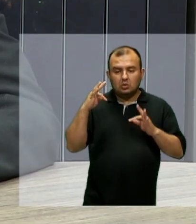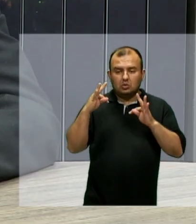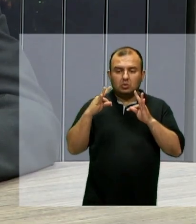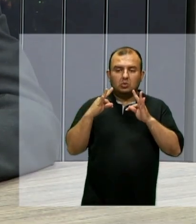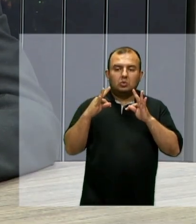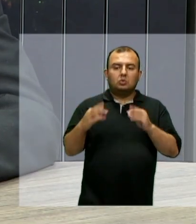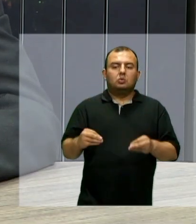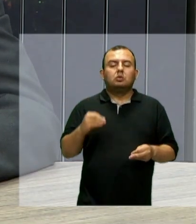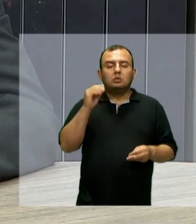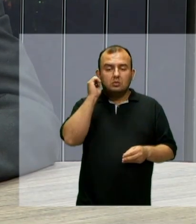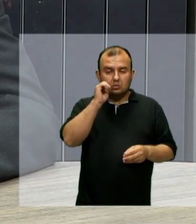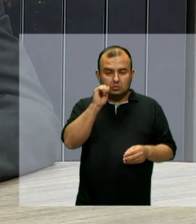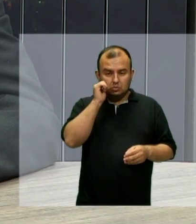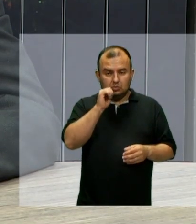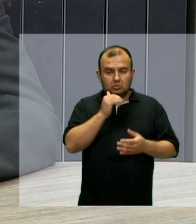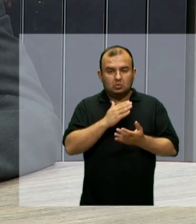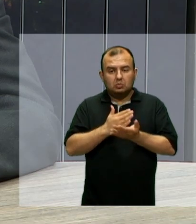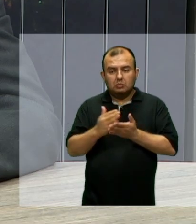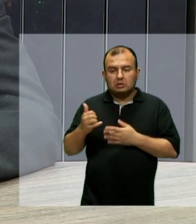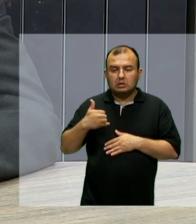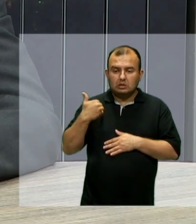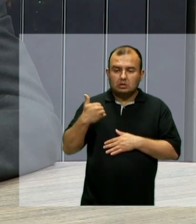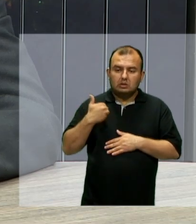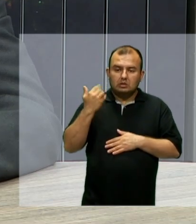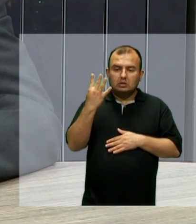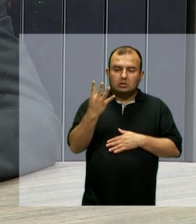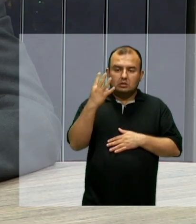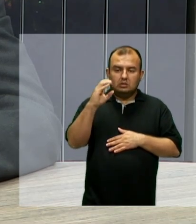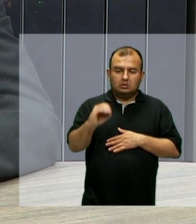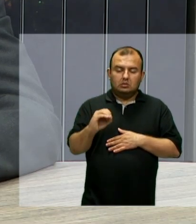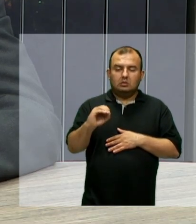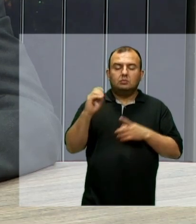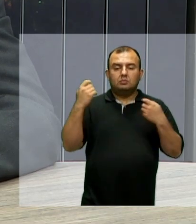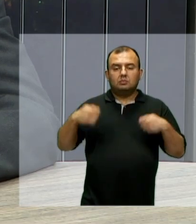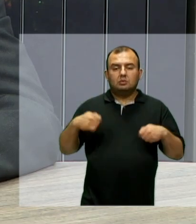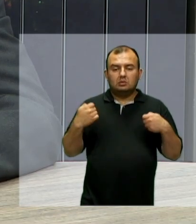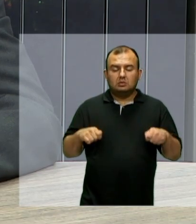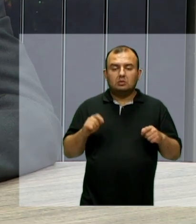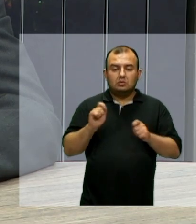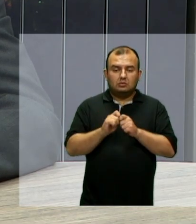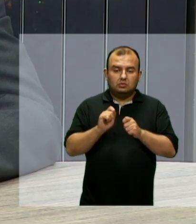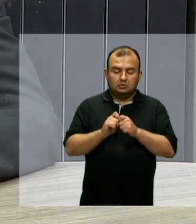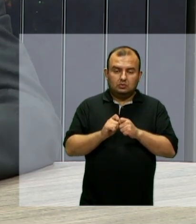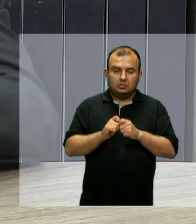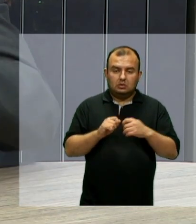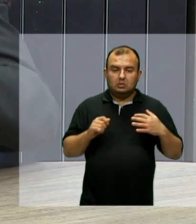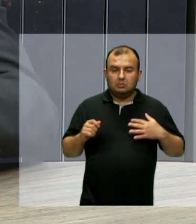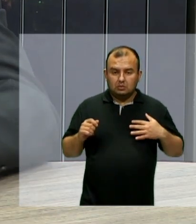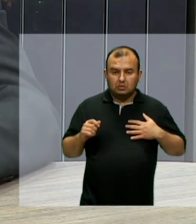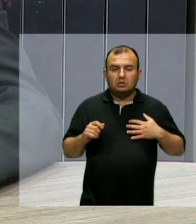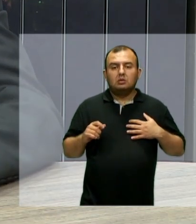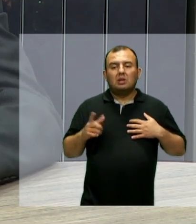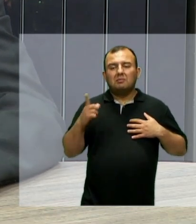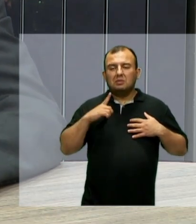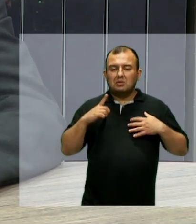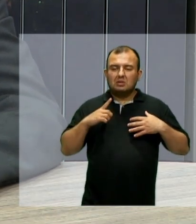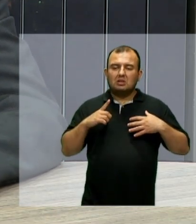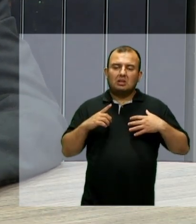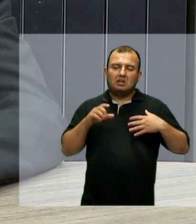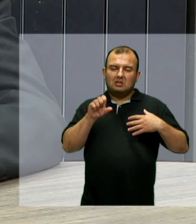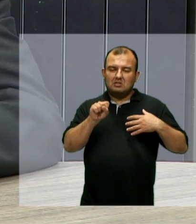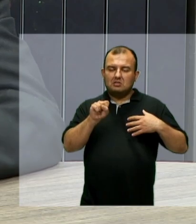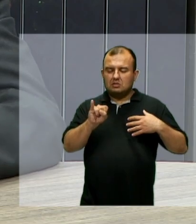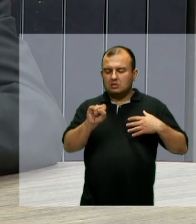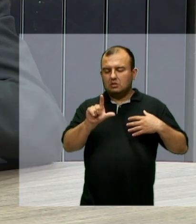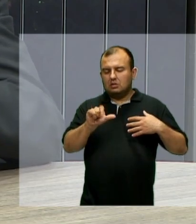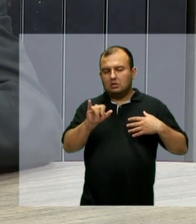as mulheres, a partir dos 40 anos, devam fazer mamografia todo ano. Ah, mas eu tenho prótese. Tem que fazer mamografia. Mas a